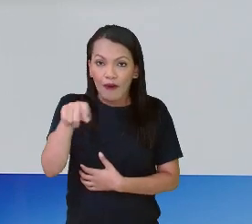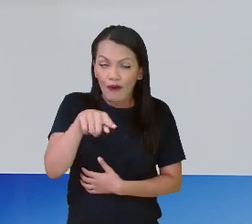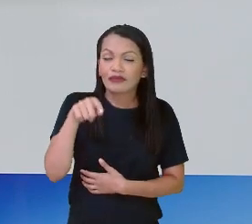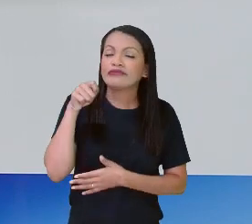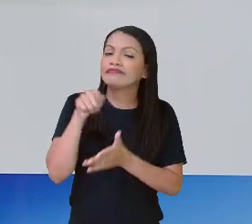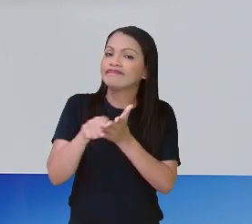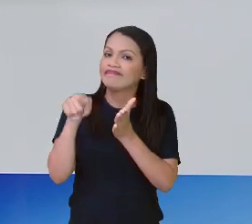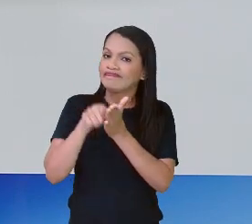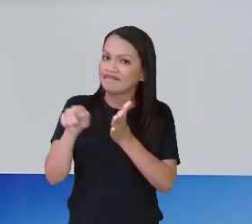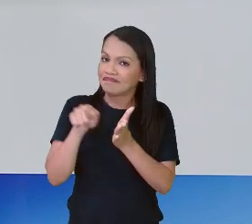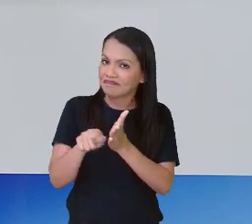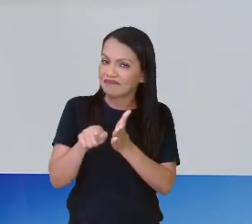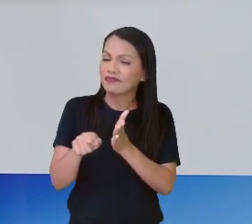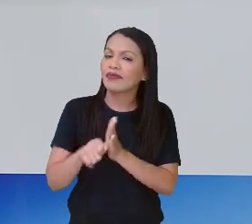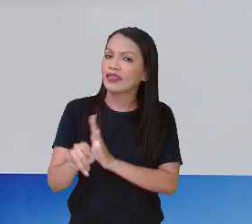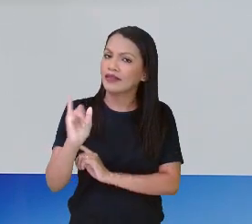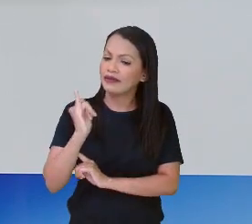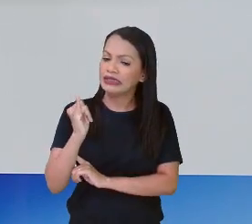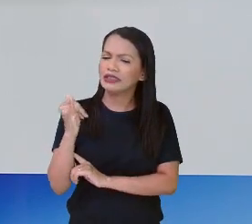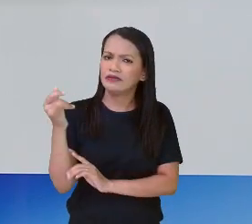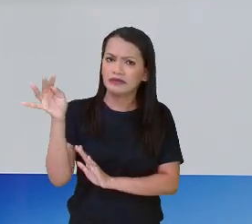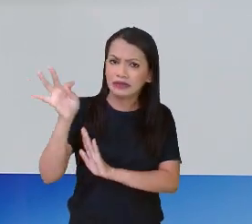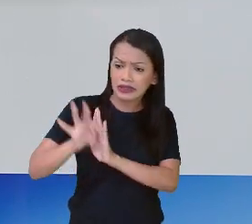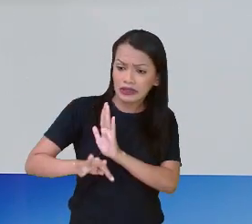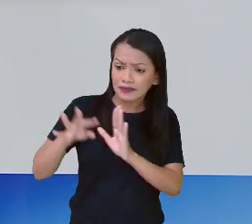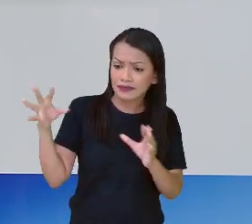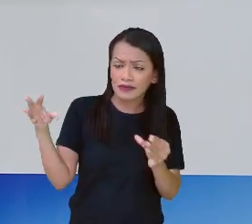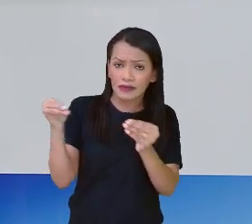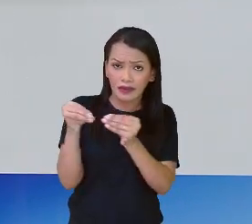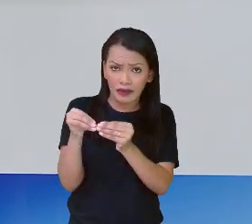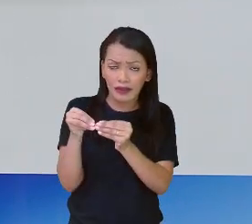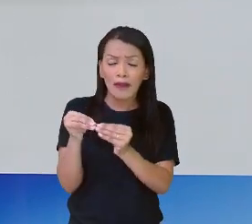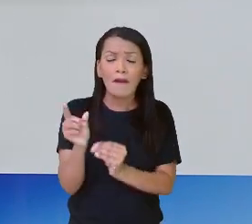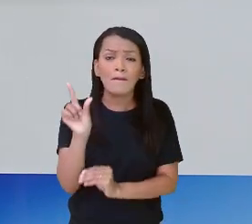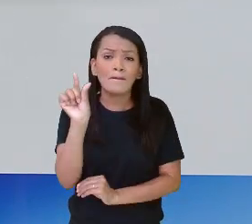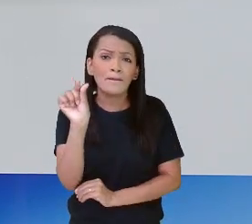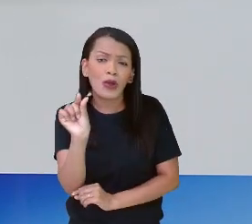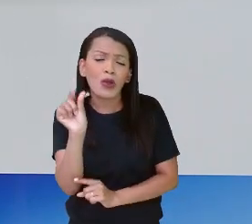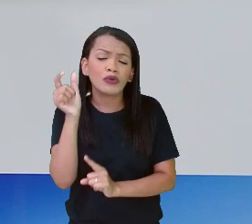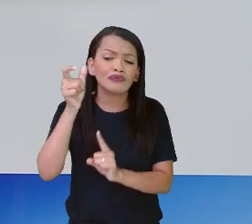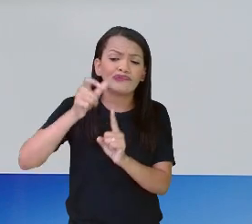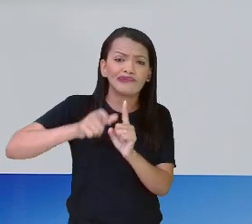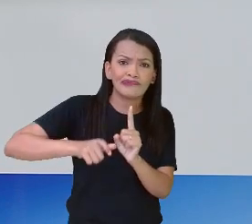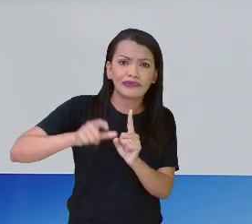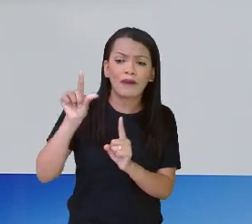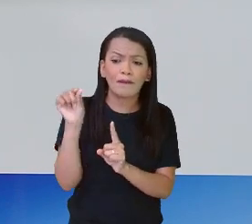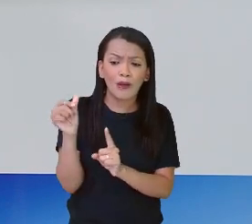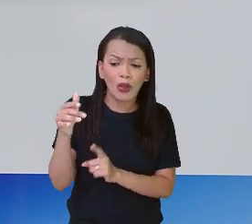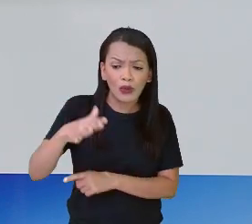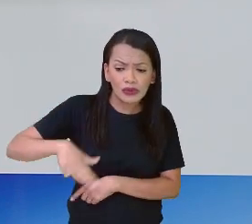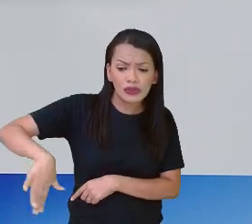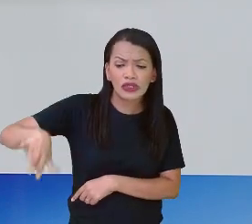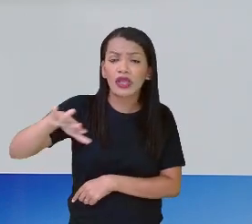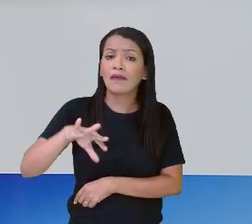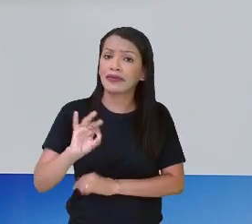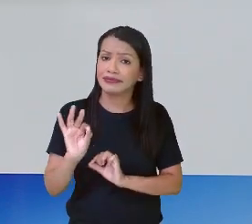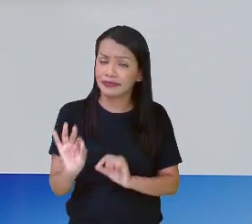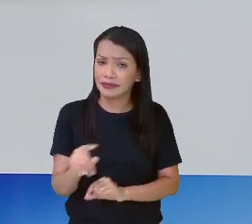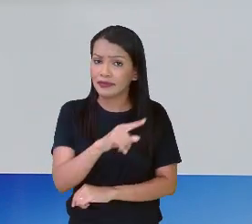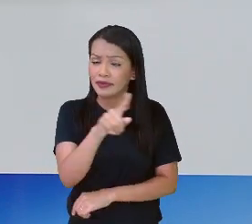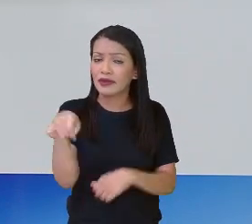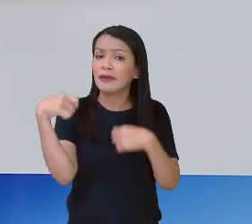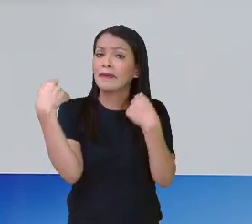coisa você já aprendeu. Texto curto, então, portanto, poucas personagens, poucos espaços.